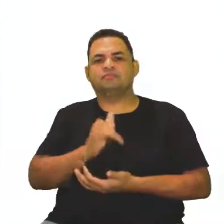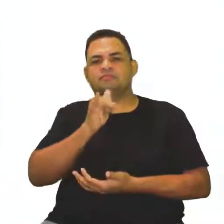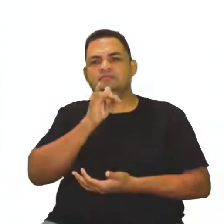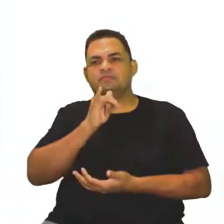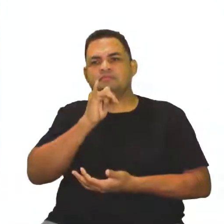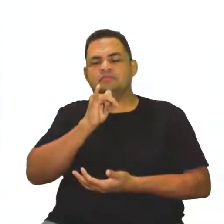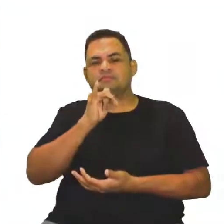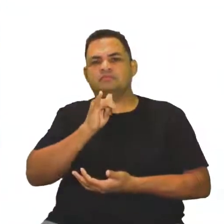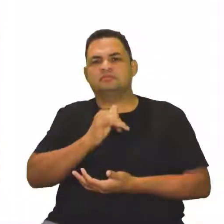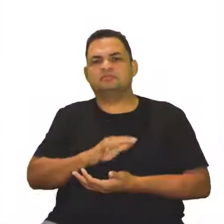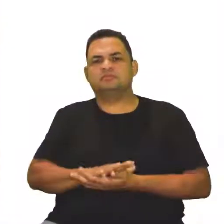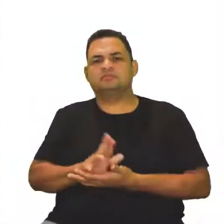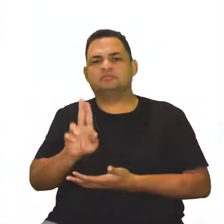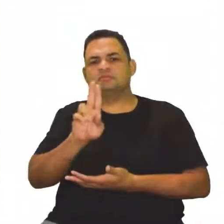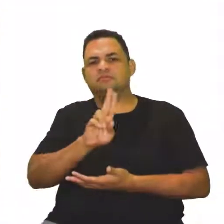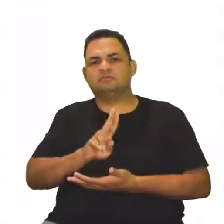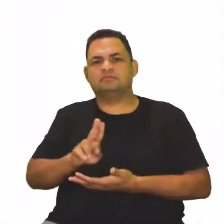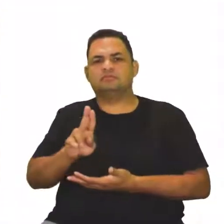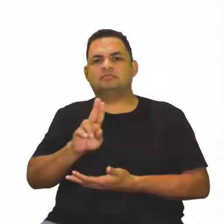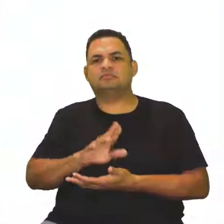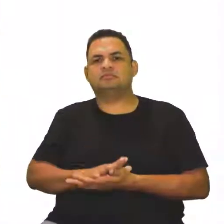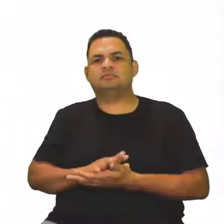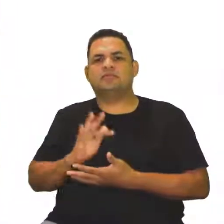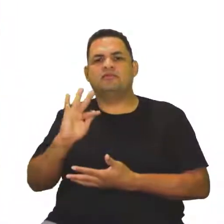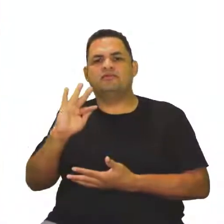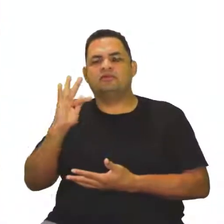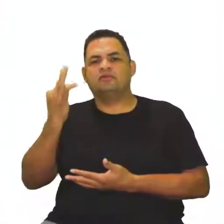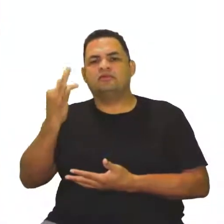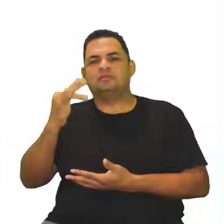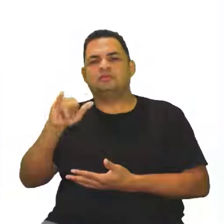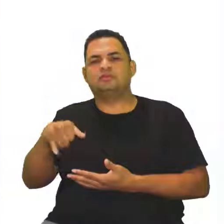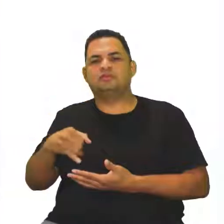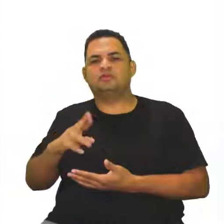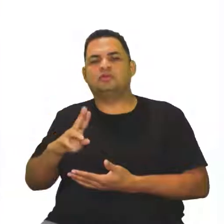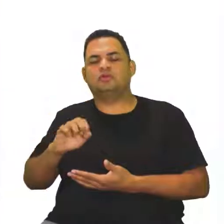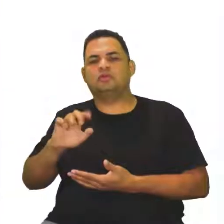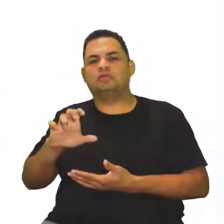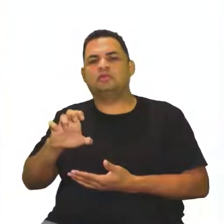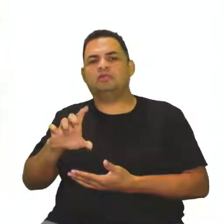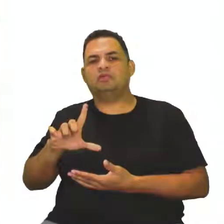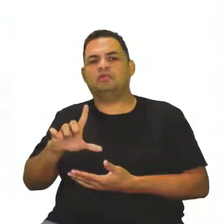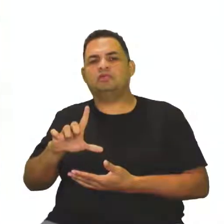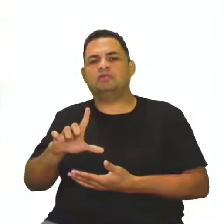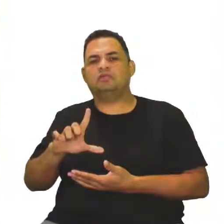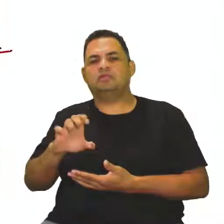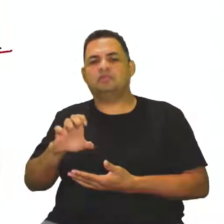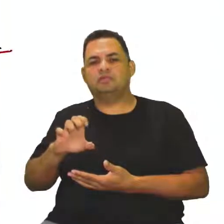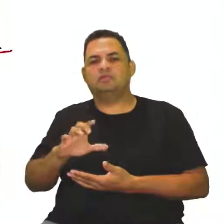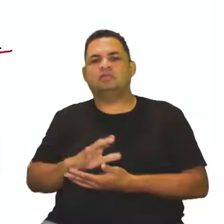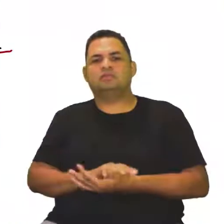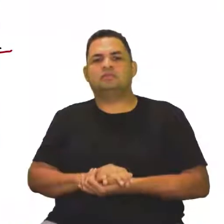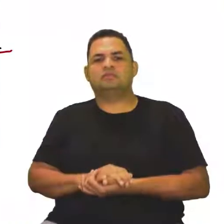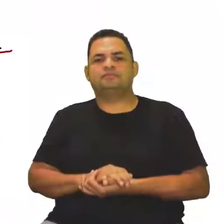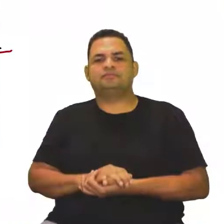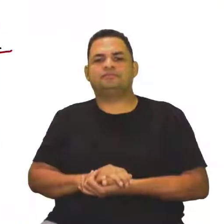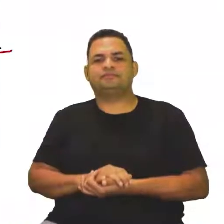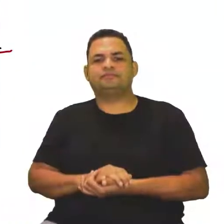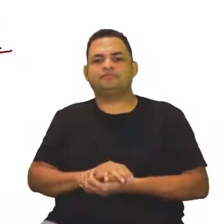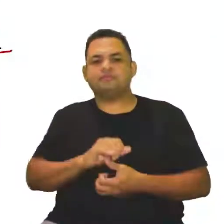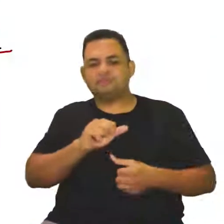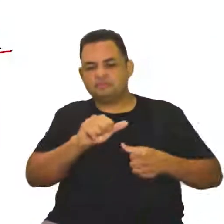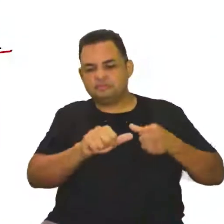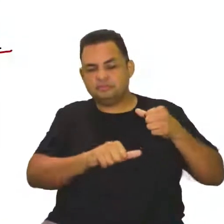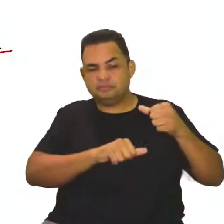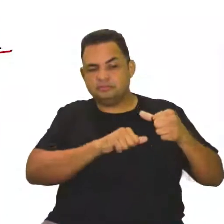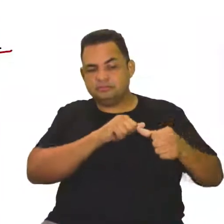exemplos aí de que utilizam o efeito Joule, tá bom, pessoal? Lembrando que é efeito Joule? Transformação